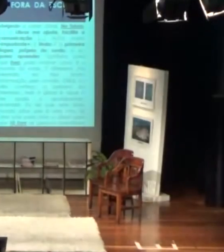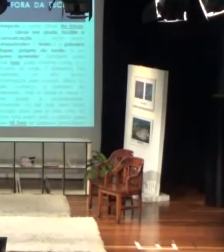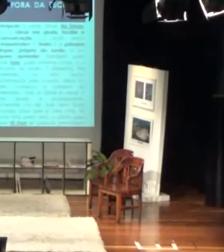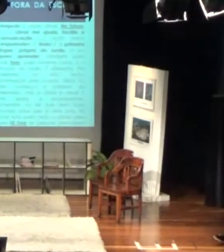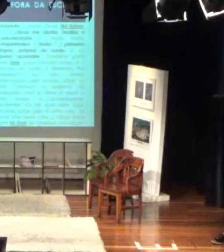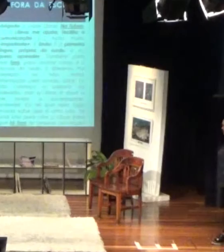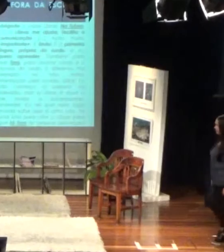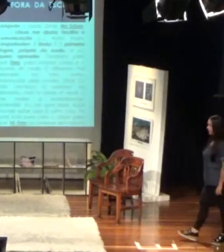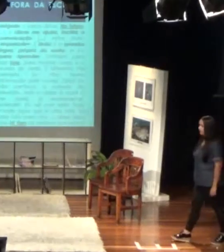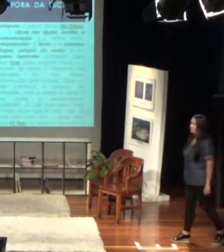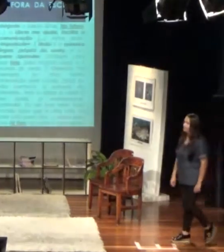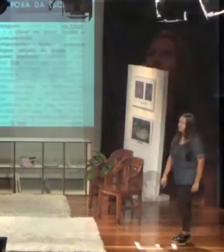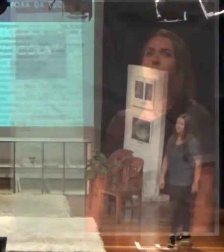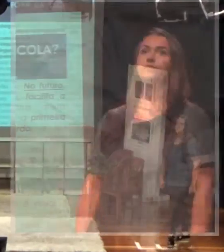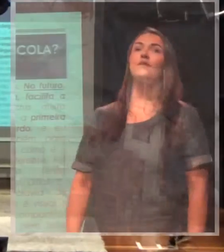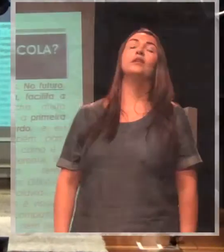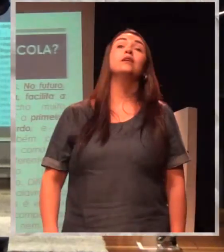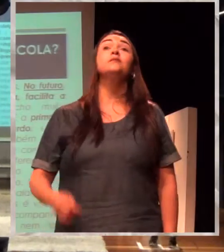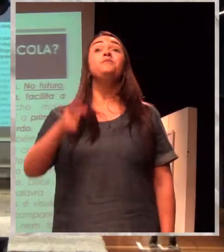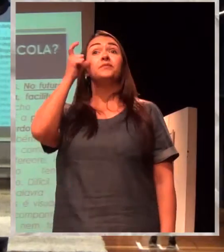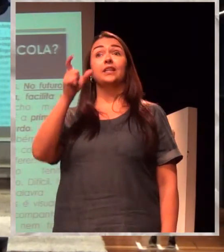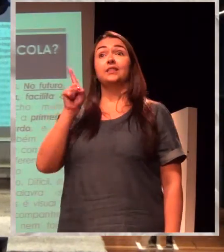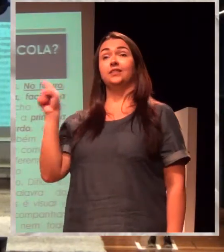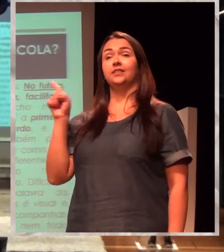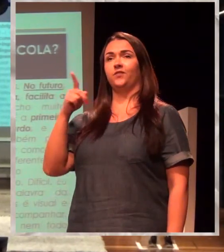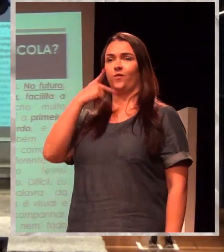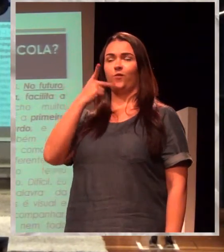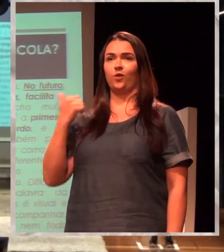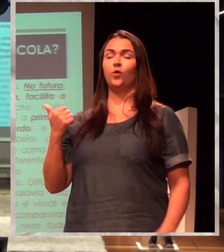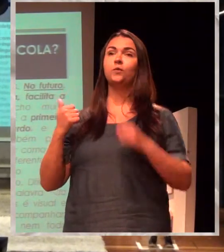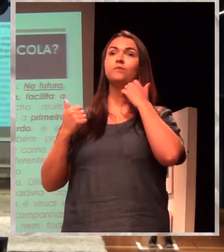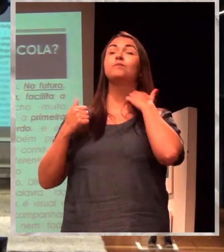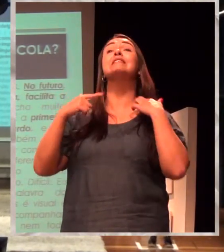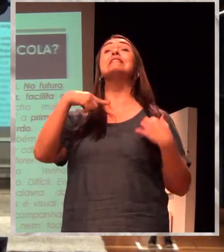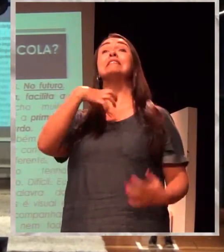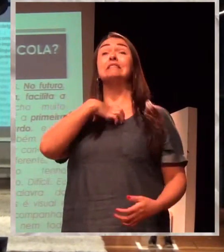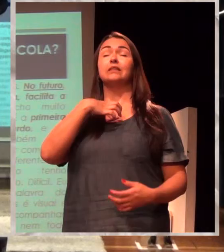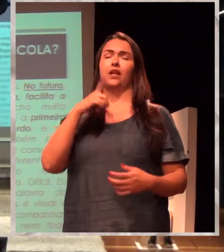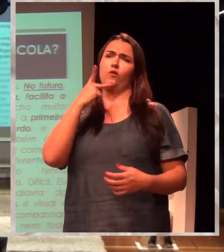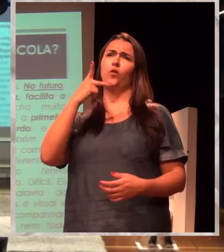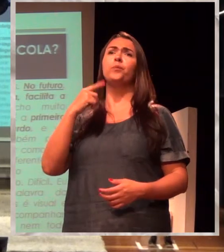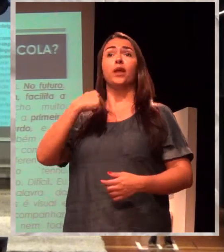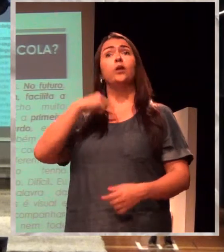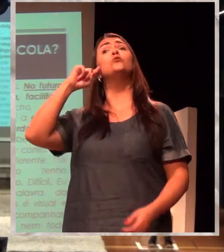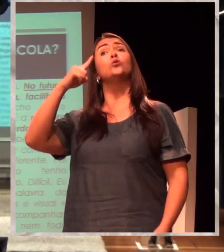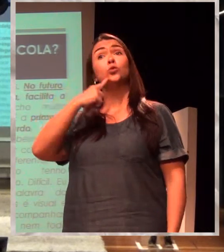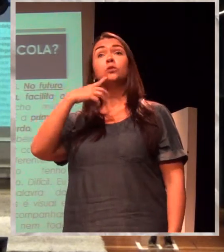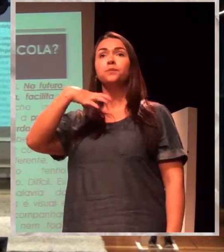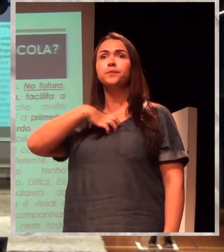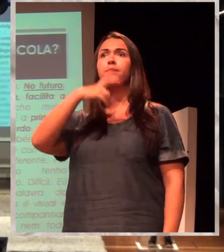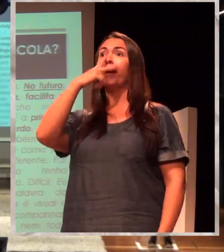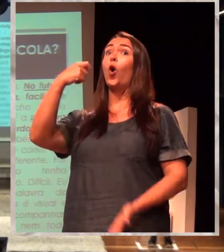Bom, então, assim, é interessante ele falar que ele se sente obrigado, eu sou surdo, então eu me